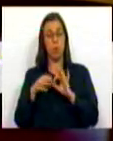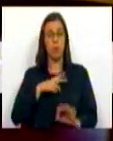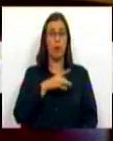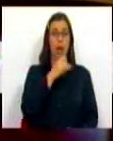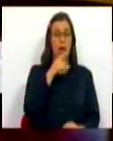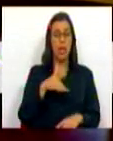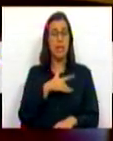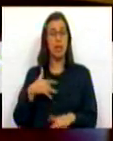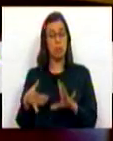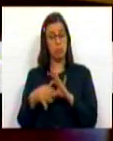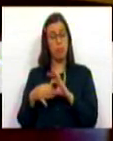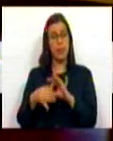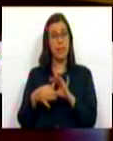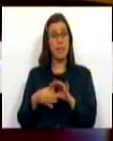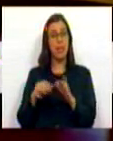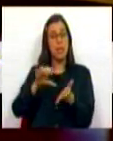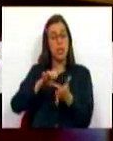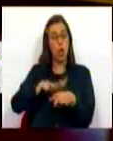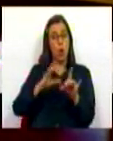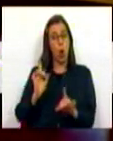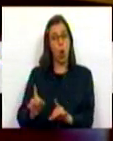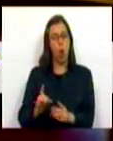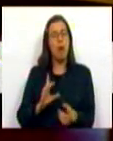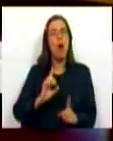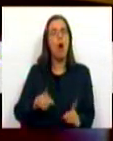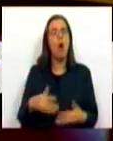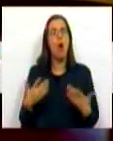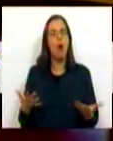do Algarve e a Saúde, através do seu centro hospitalar, e